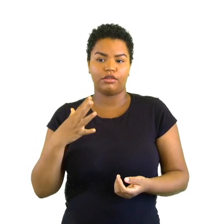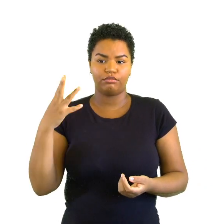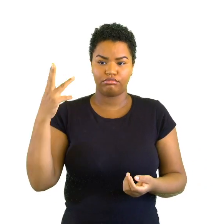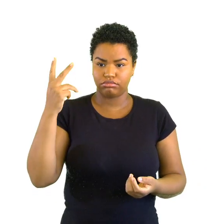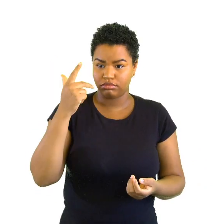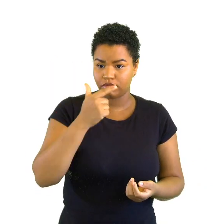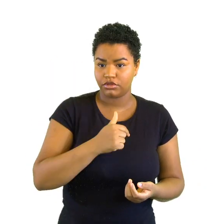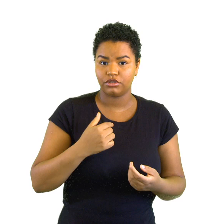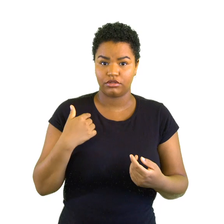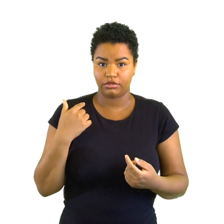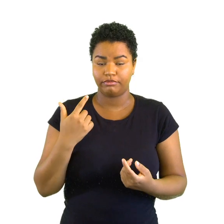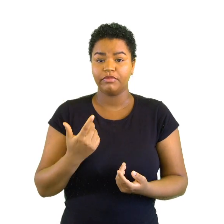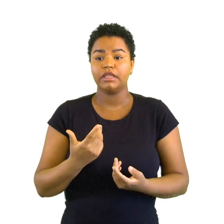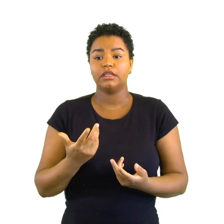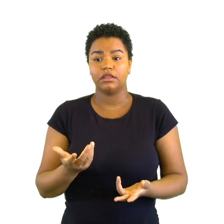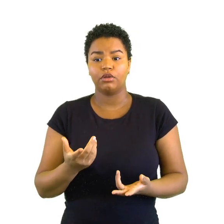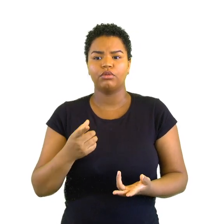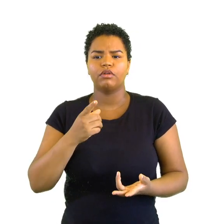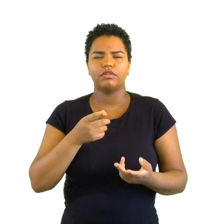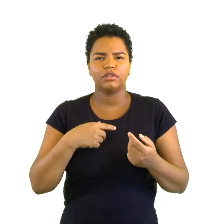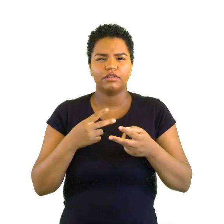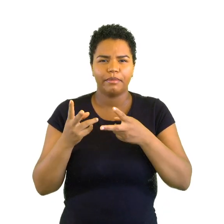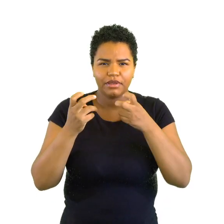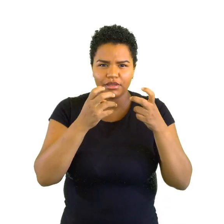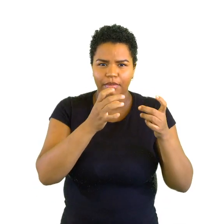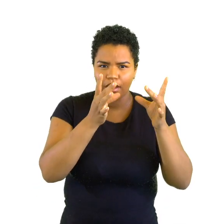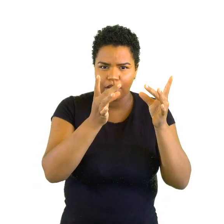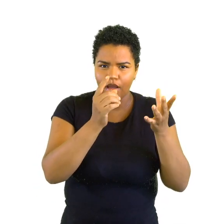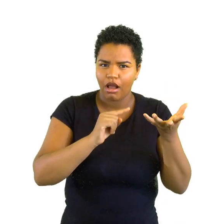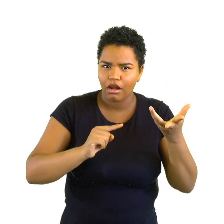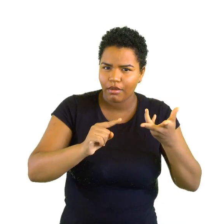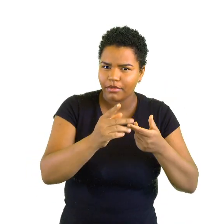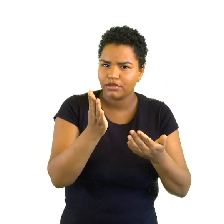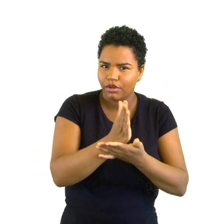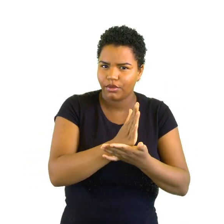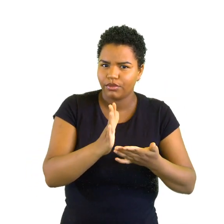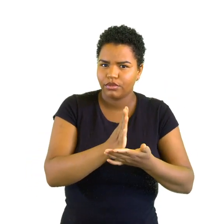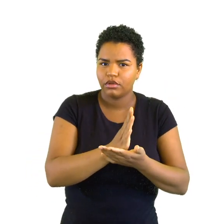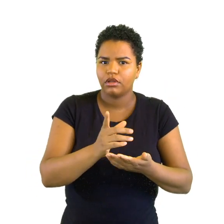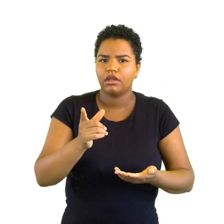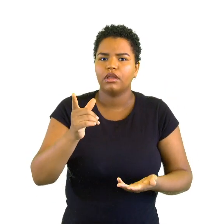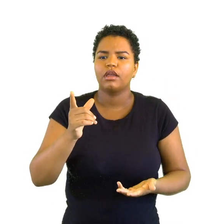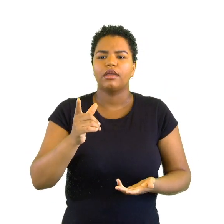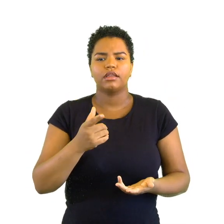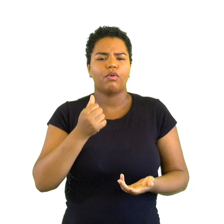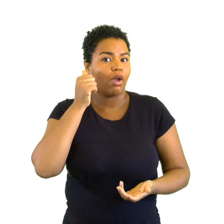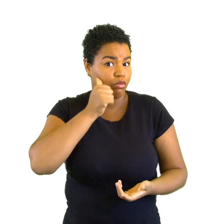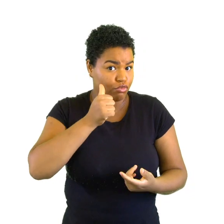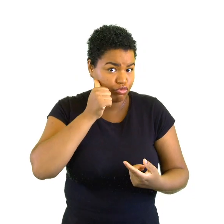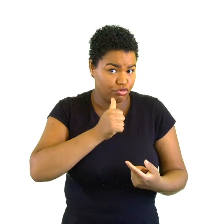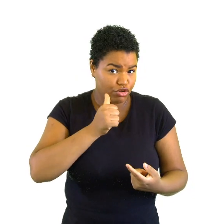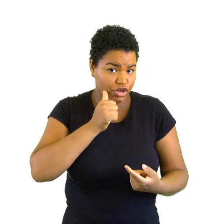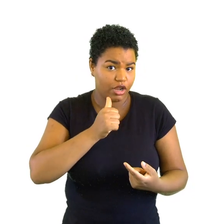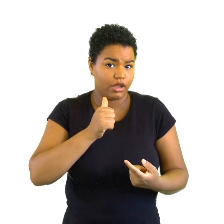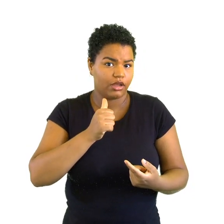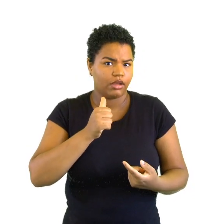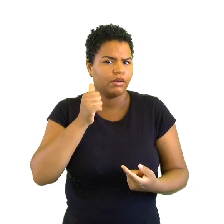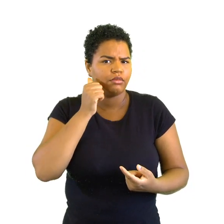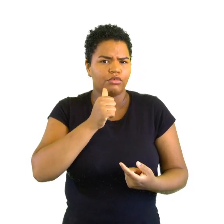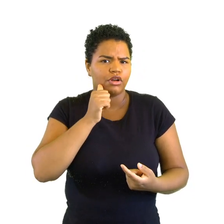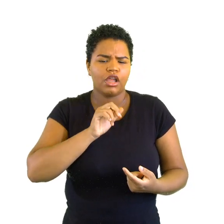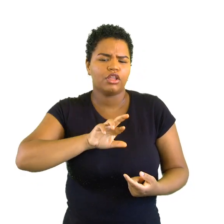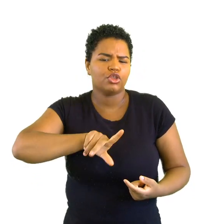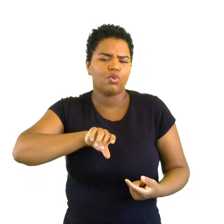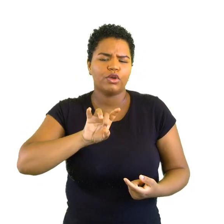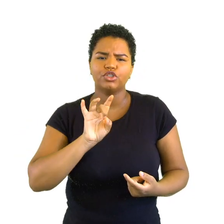alguns elementos. Eu sei que está se tratando falando de uma mulher, she's not, né? Ela não é somente um rosto